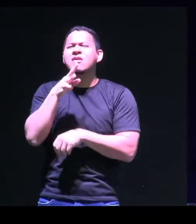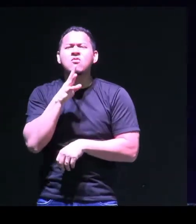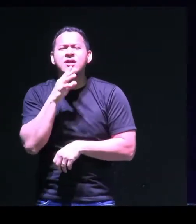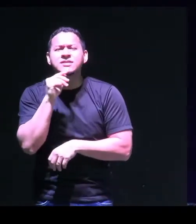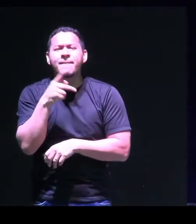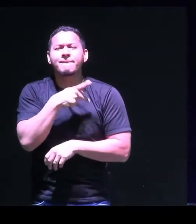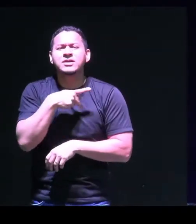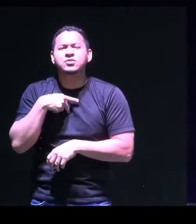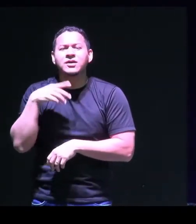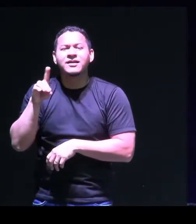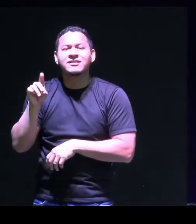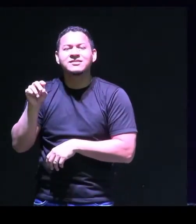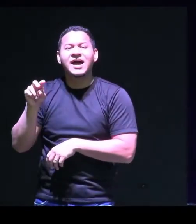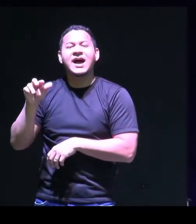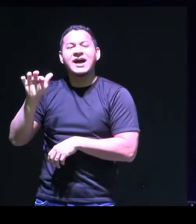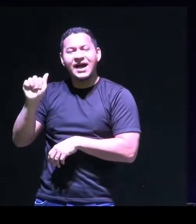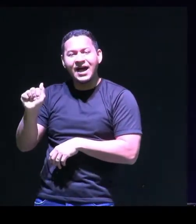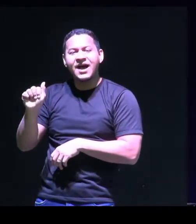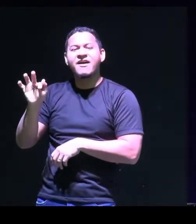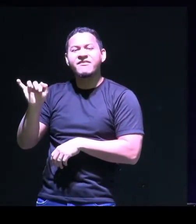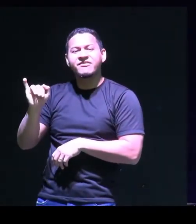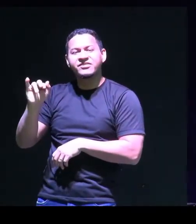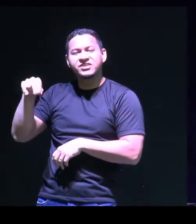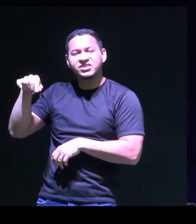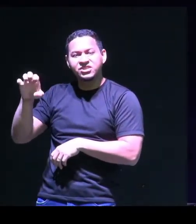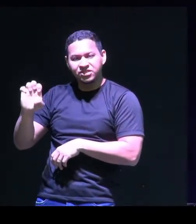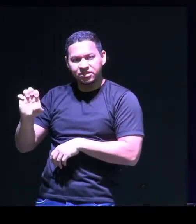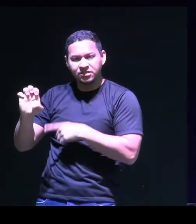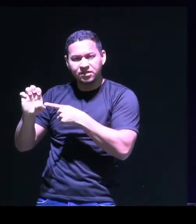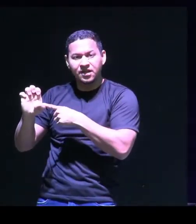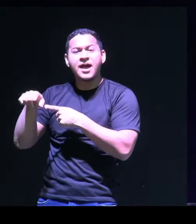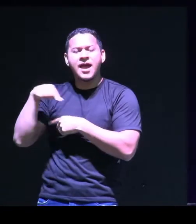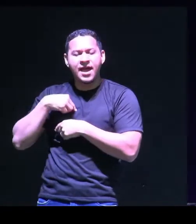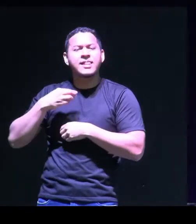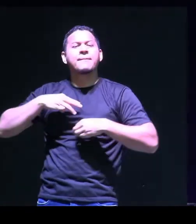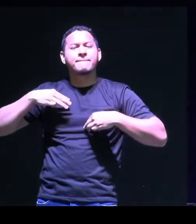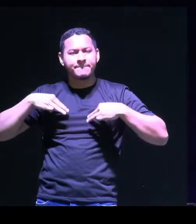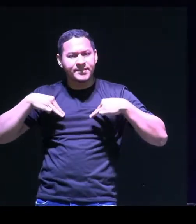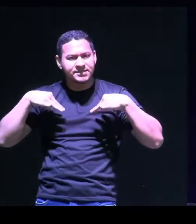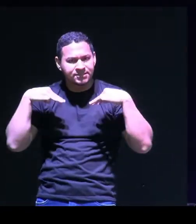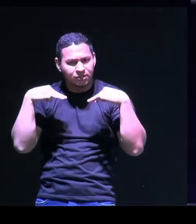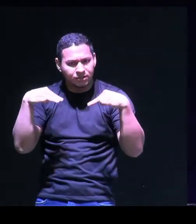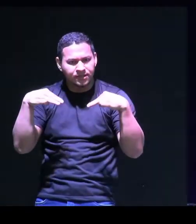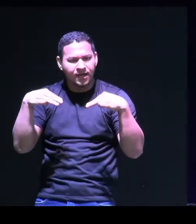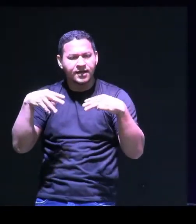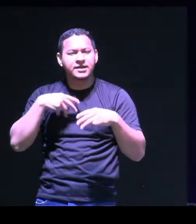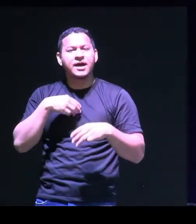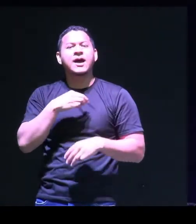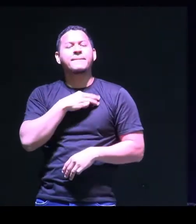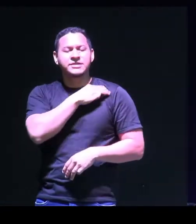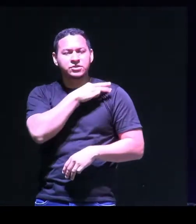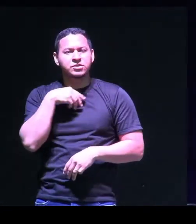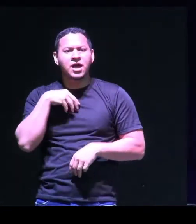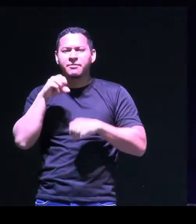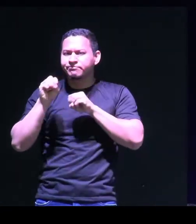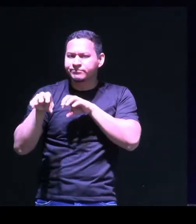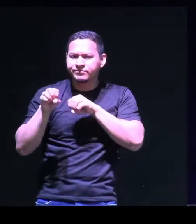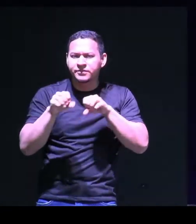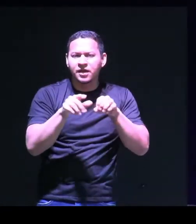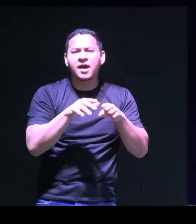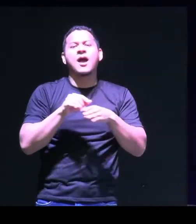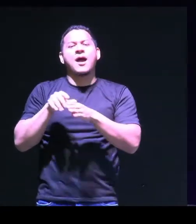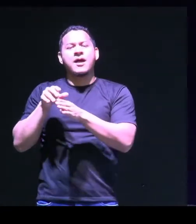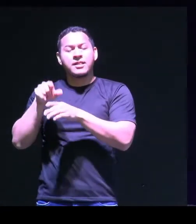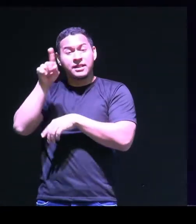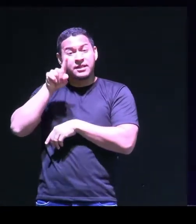Ela já veio aqui 2 vezes ou mais. A pastora Daphne é uma missionária inglesa que ela prega no mundo todo, e ela vai muito a Israel. Ela